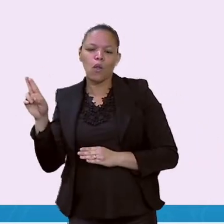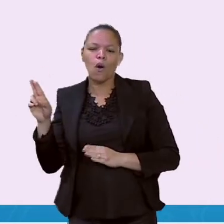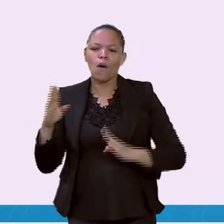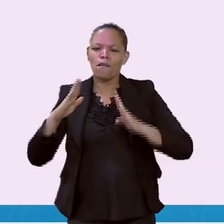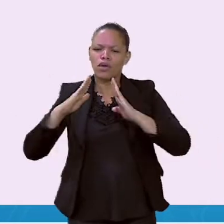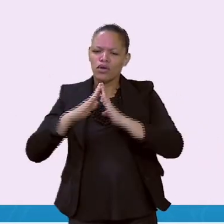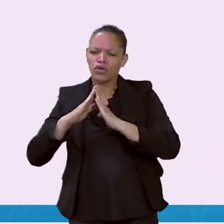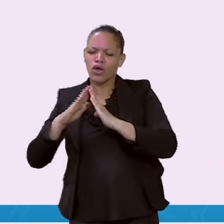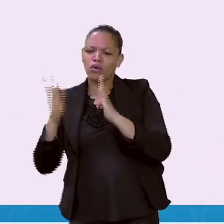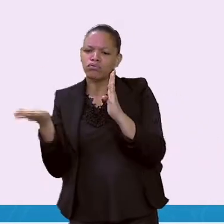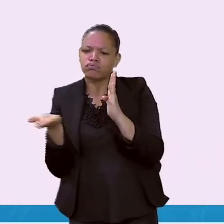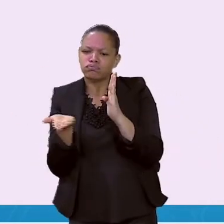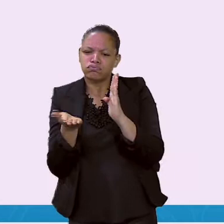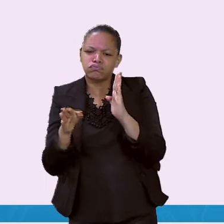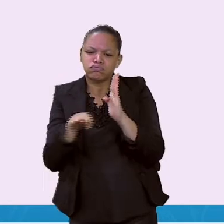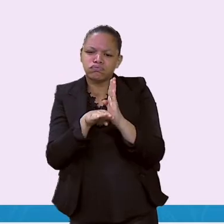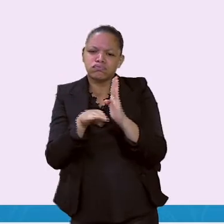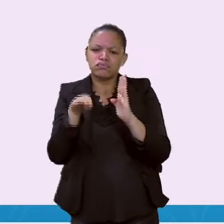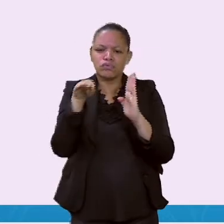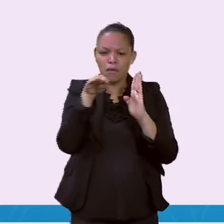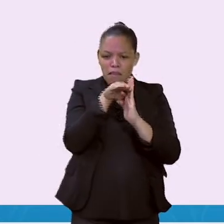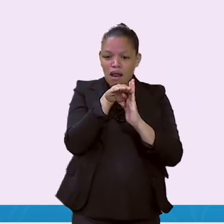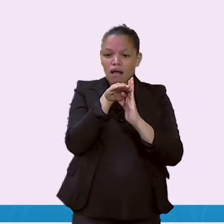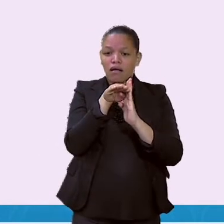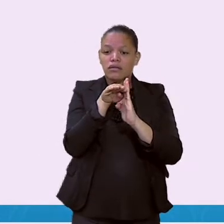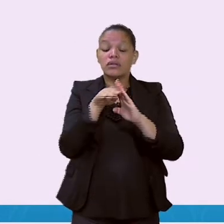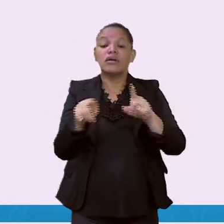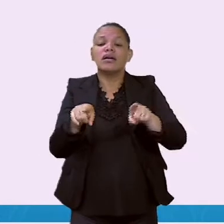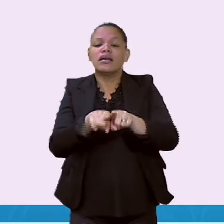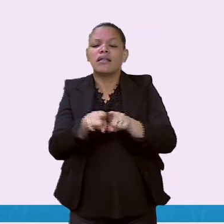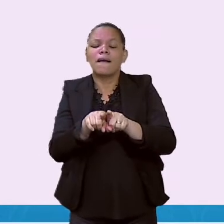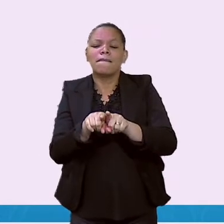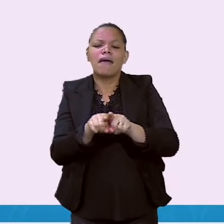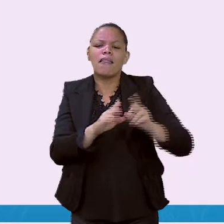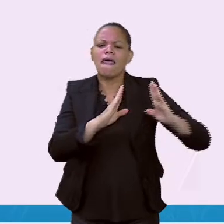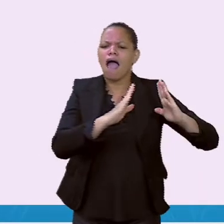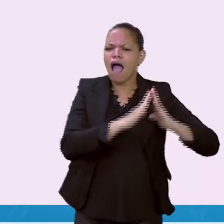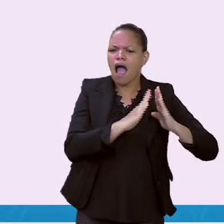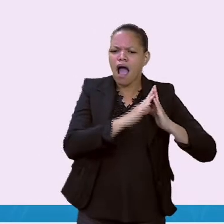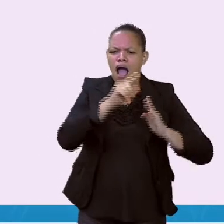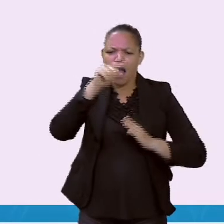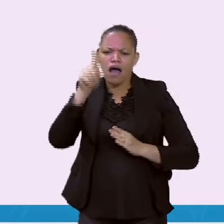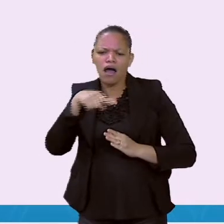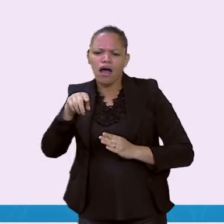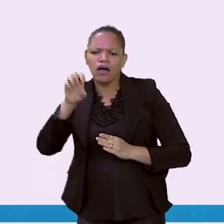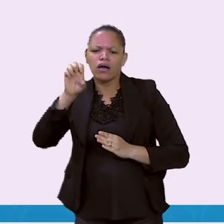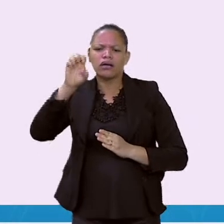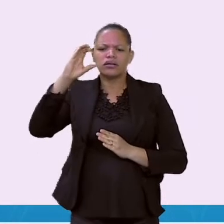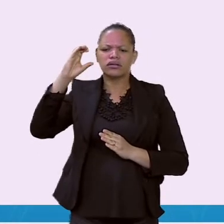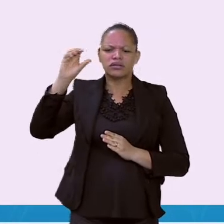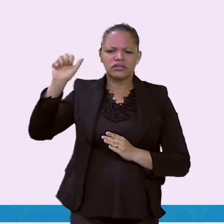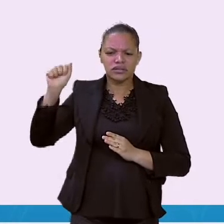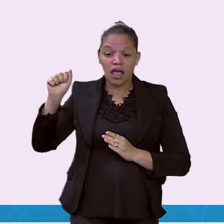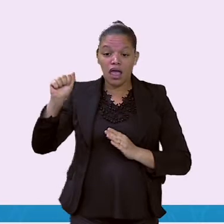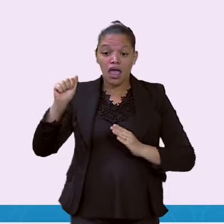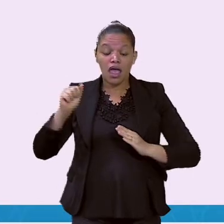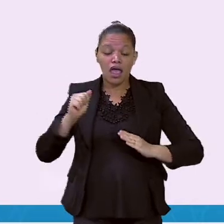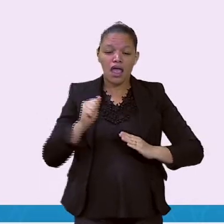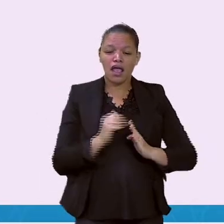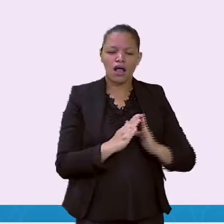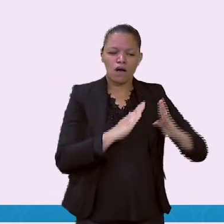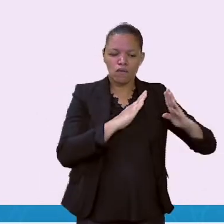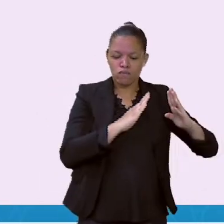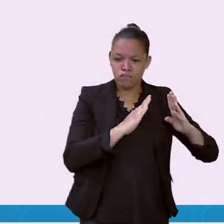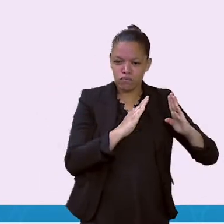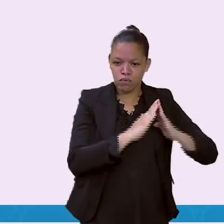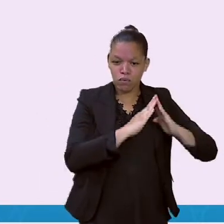Zeca, que fica em cima da padaria. E tem o prédio onde mora o Alvinho, que é bem alto